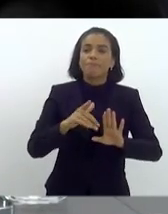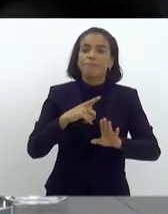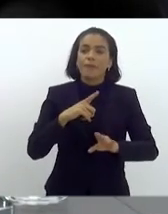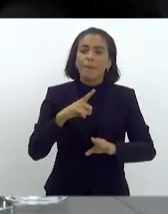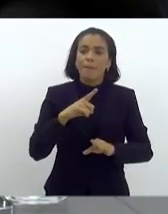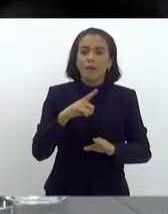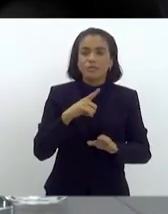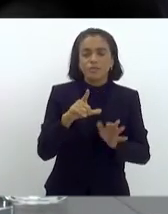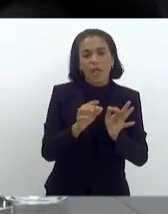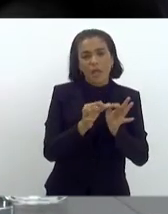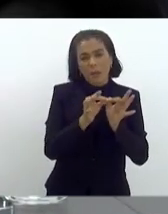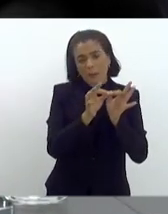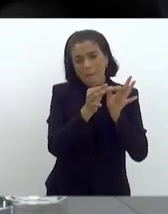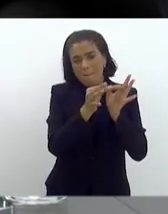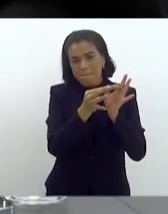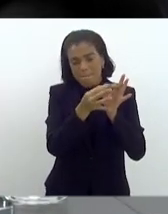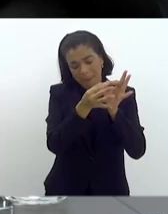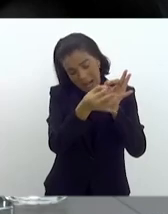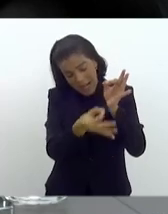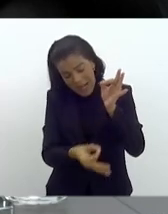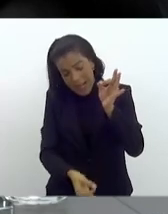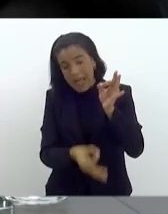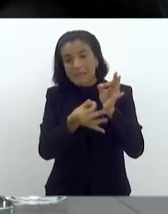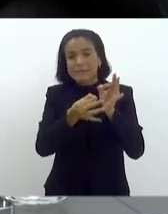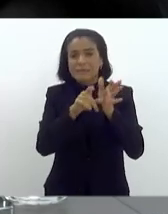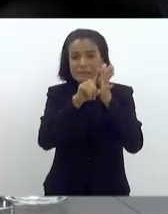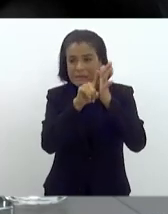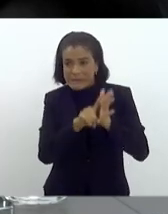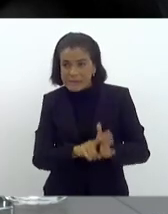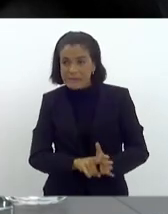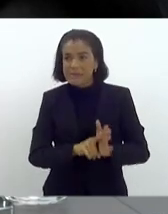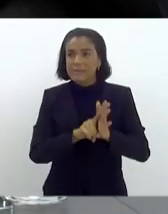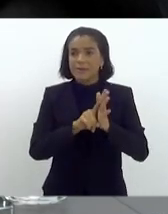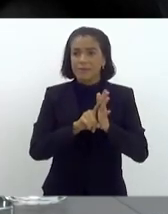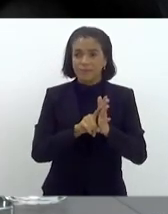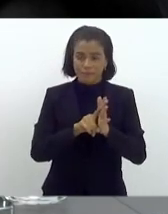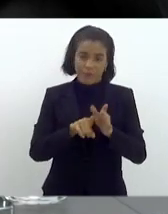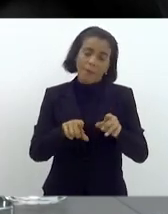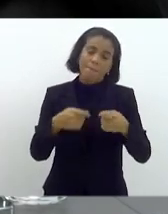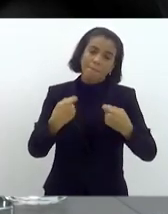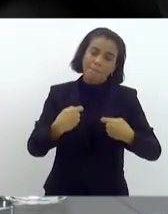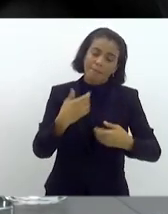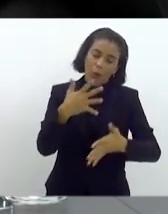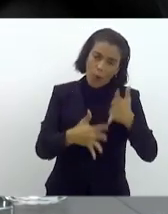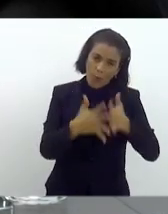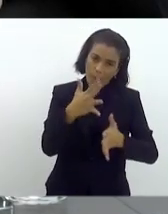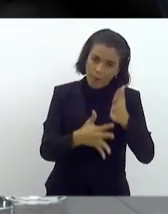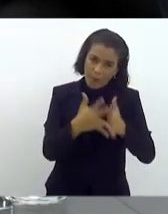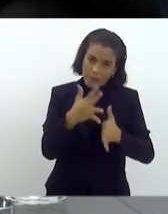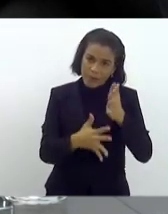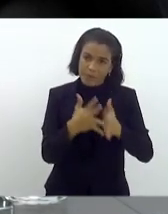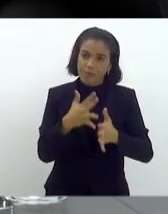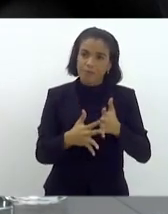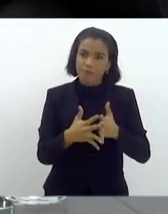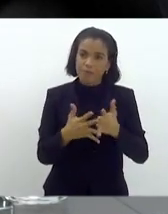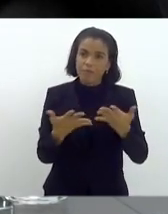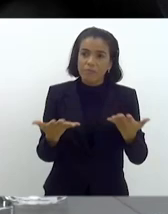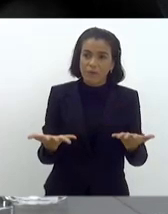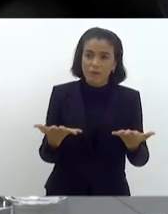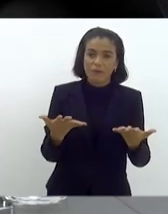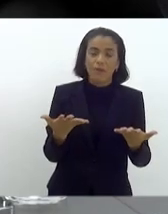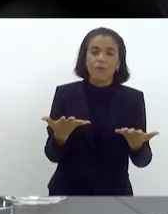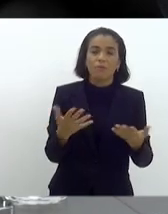um agitamento de volume de trabalho toda aquela eficácia vai acaba sendo comprometida então não seria um serviço